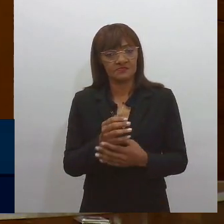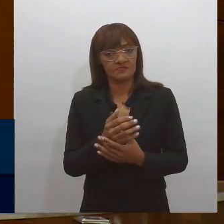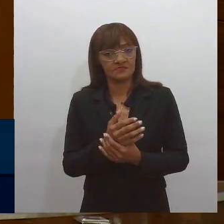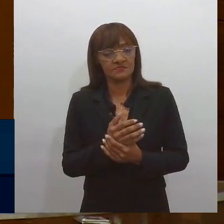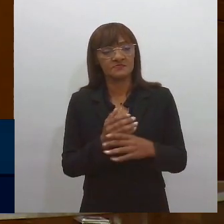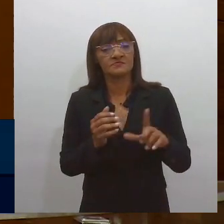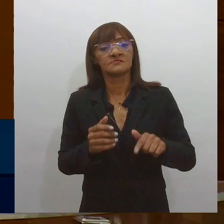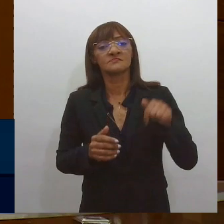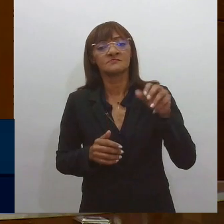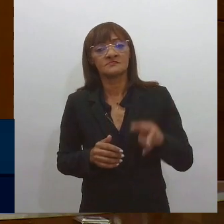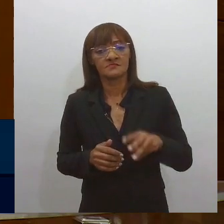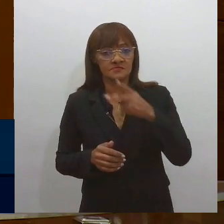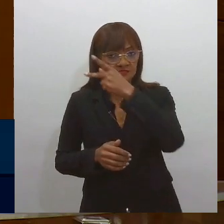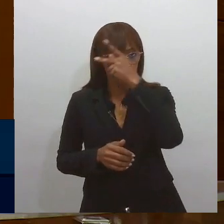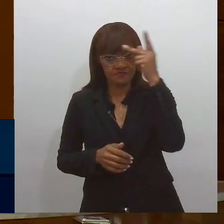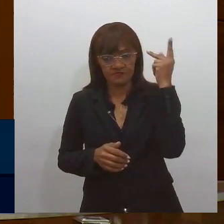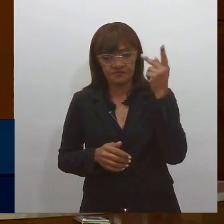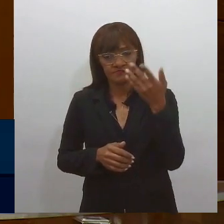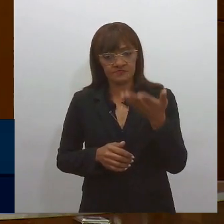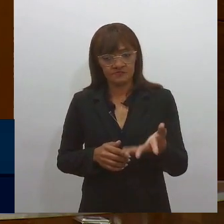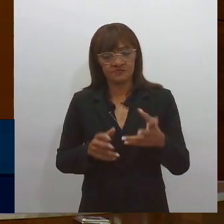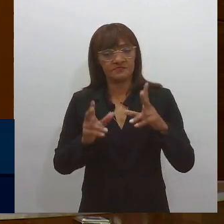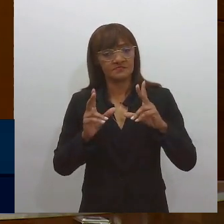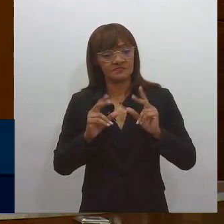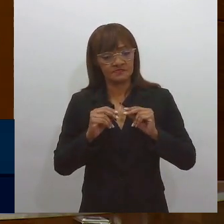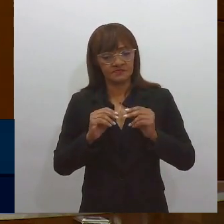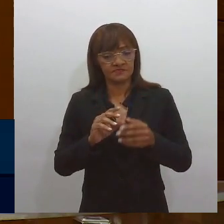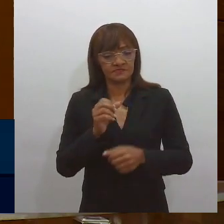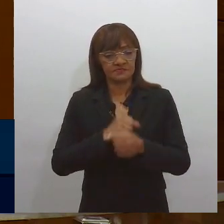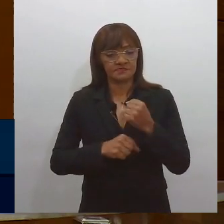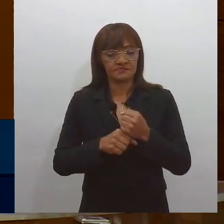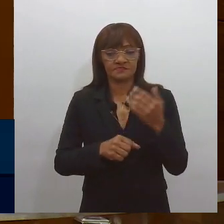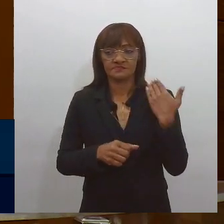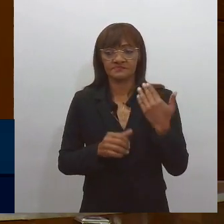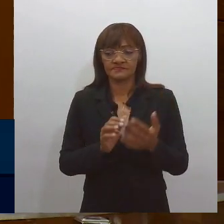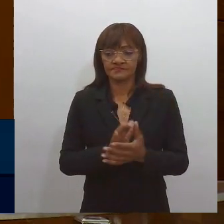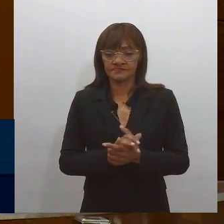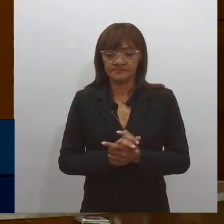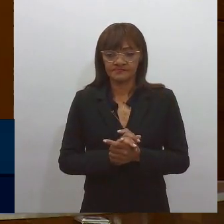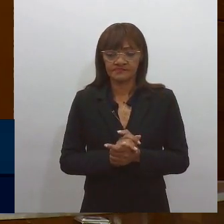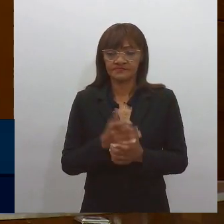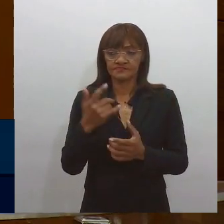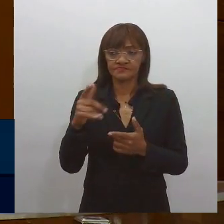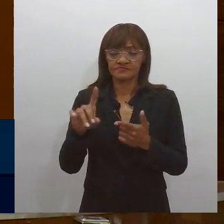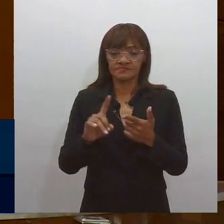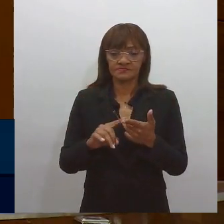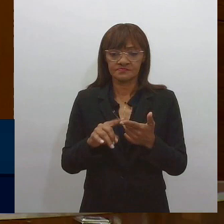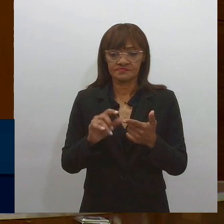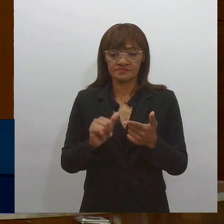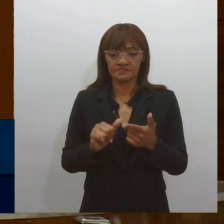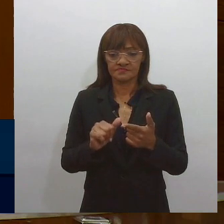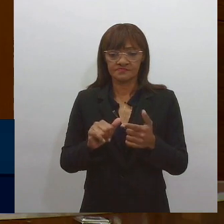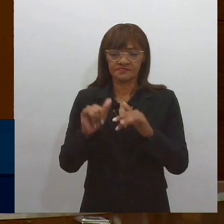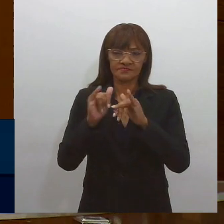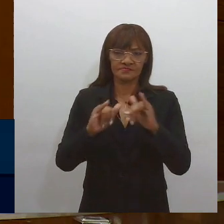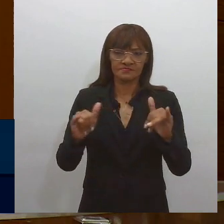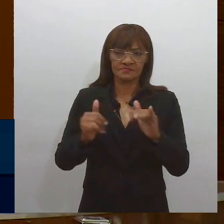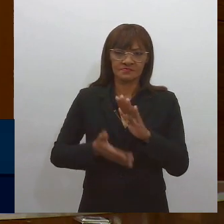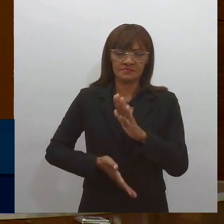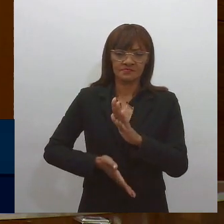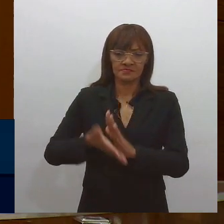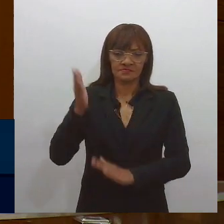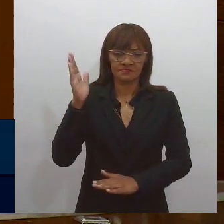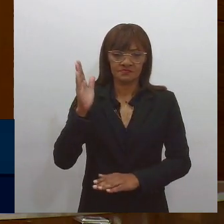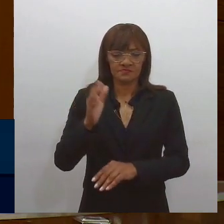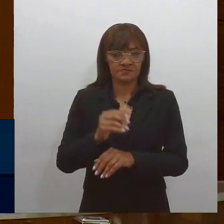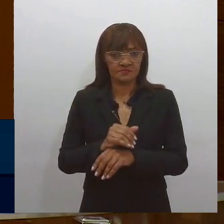essas diárias ano passado e o outro também fori informações sobre aquela viagem da Irlanda onde foram lá